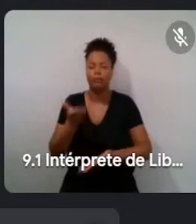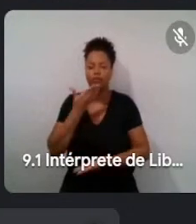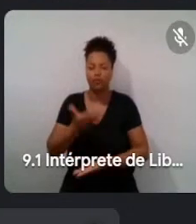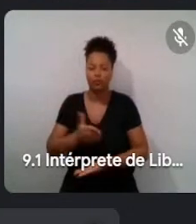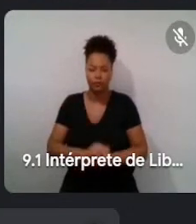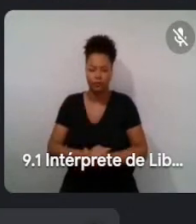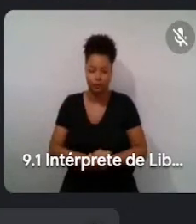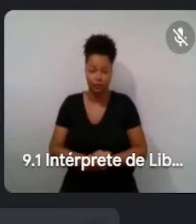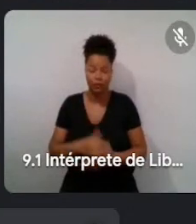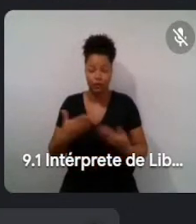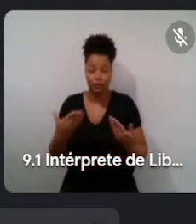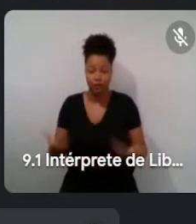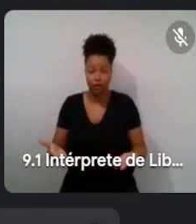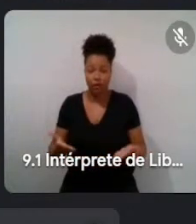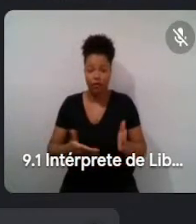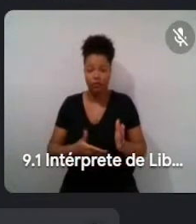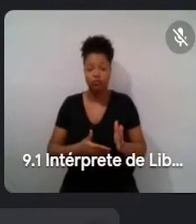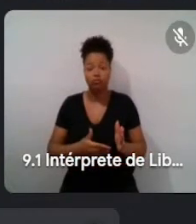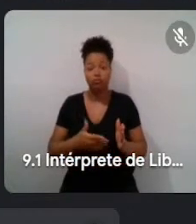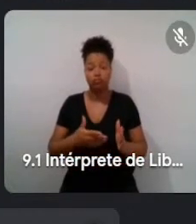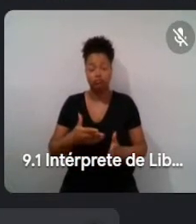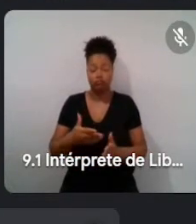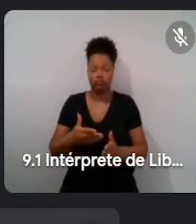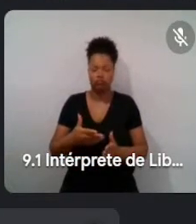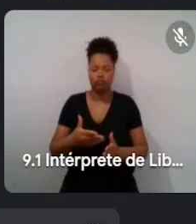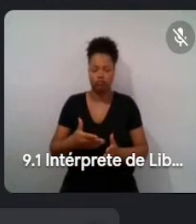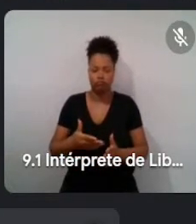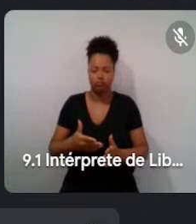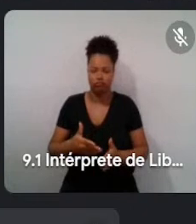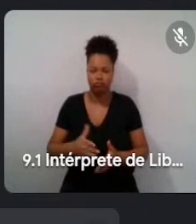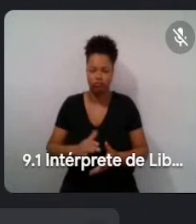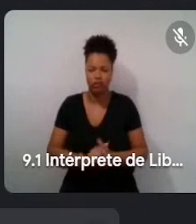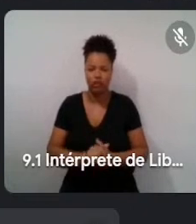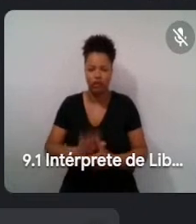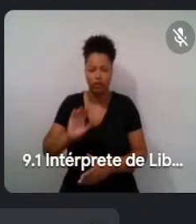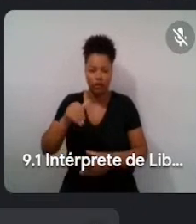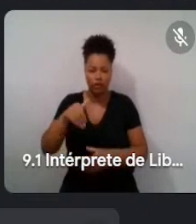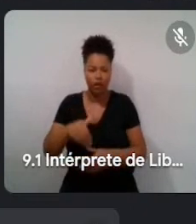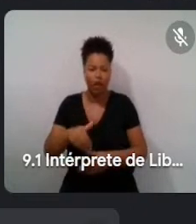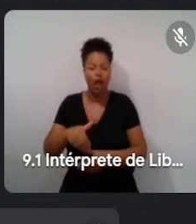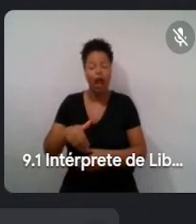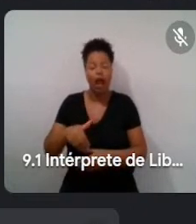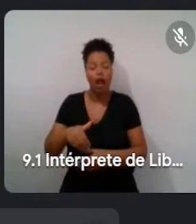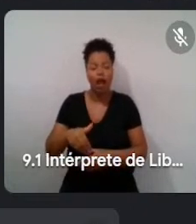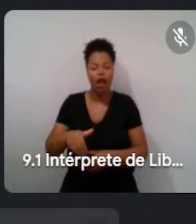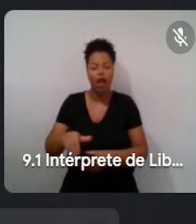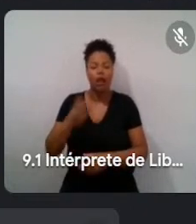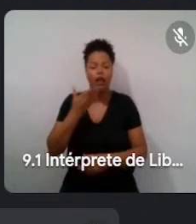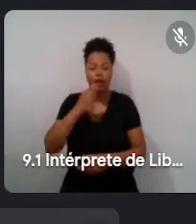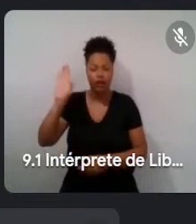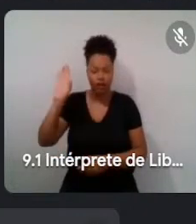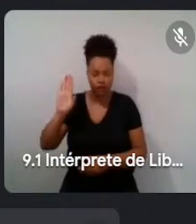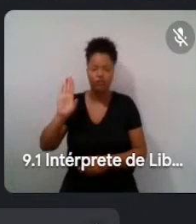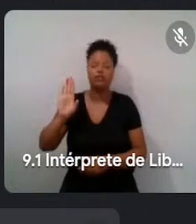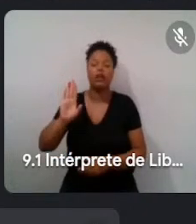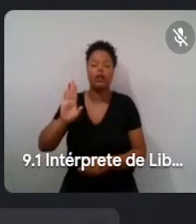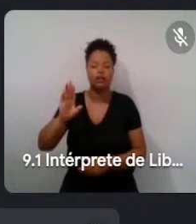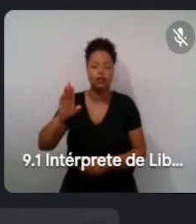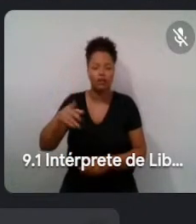presente representação eleitoral se deu sob a alegação de que a então candidata a prefeita municipal na cidade de Palmas, senhora